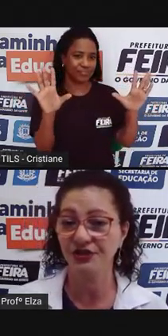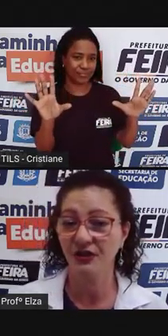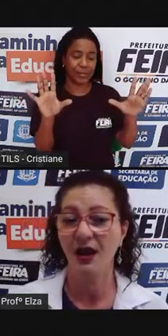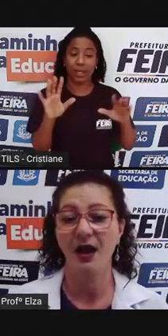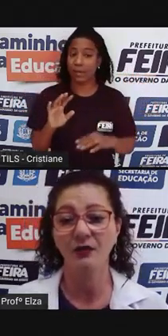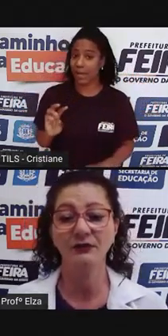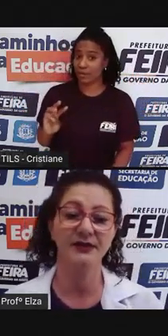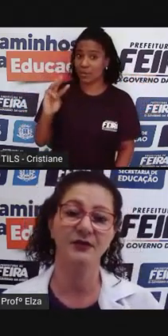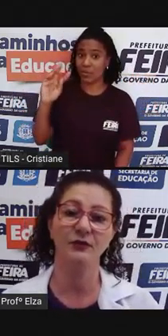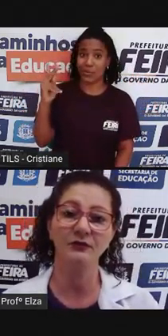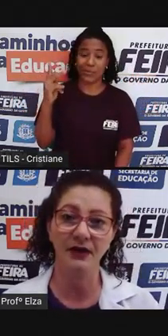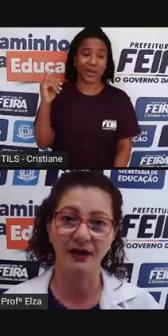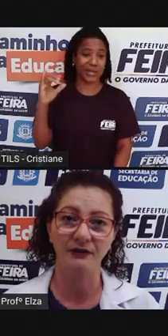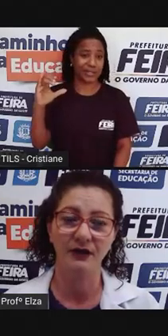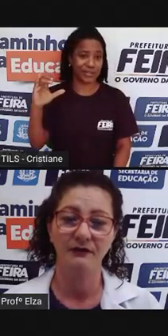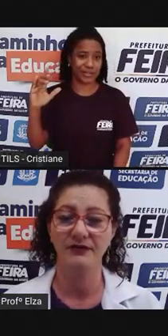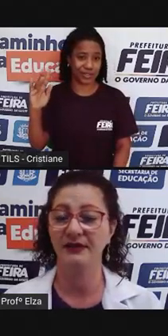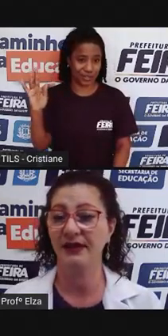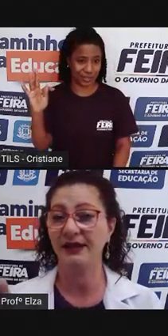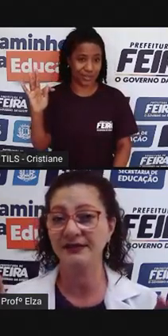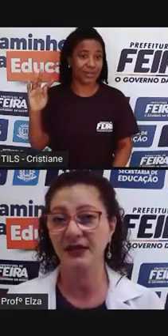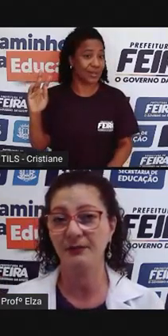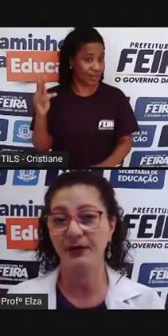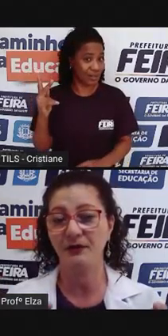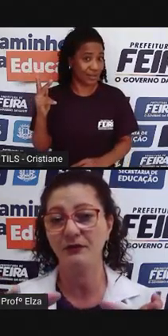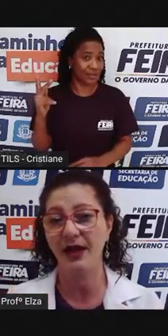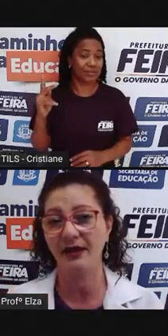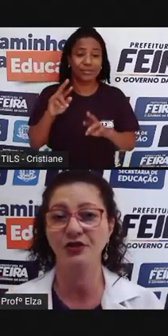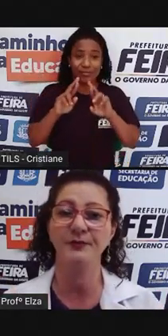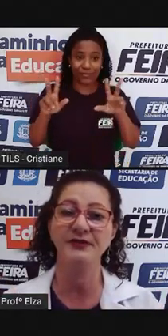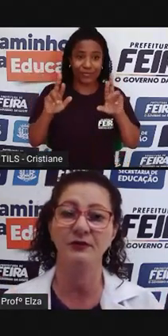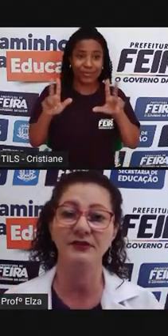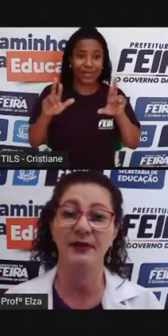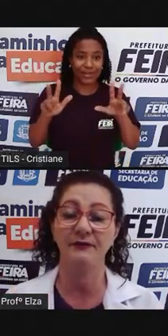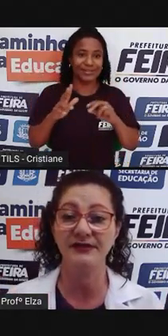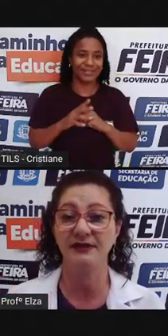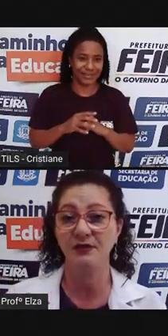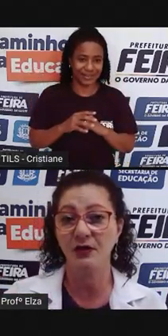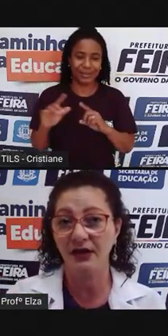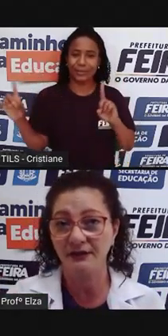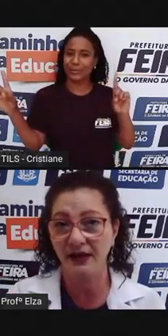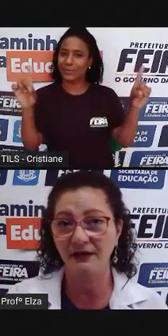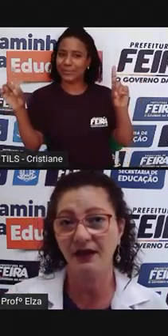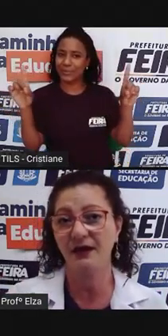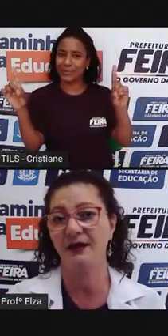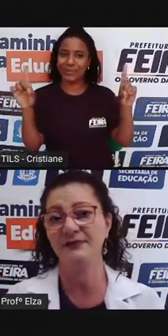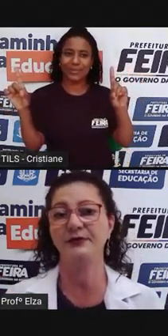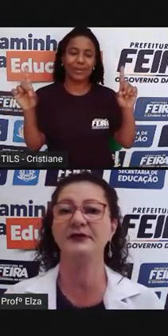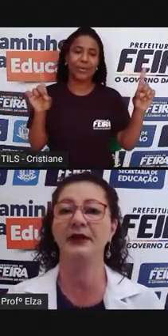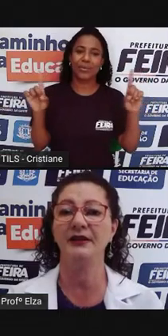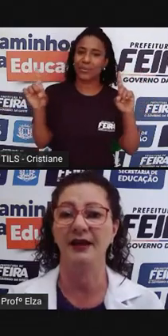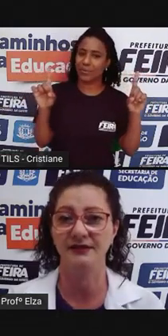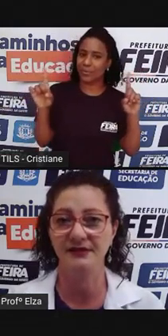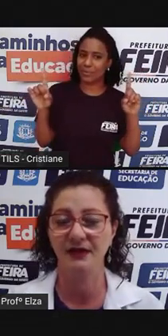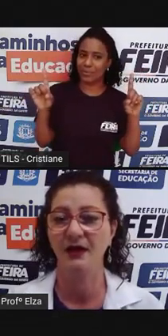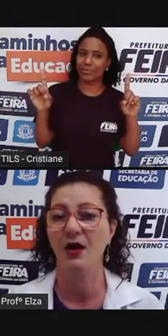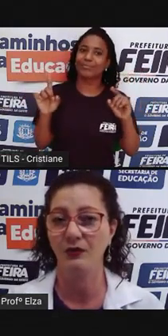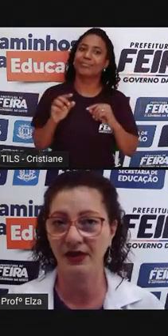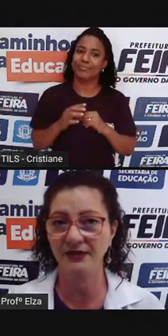which, acontece ao contrário. Você terá sempre um leque de opções para você escolher dentre aquelas